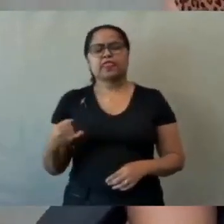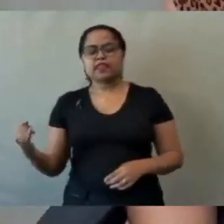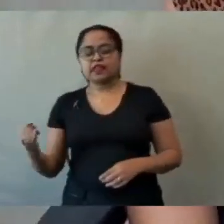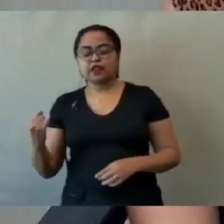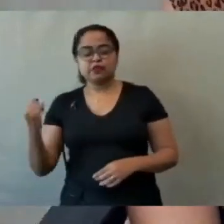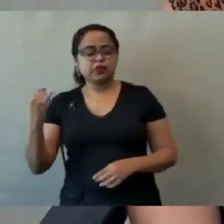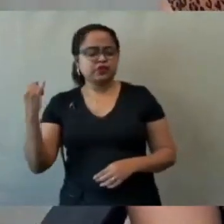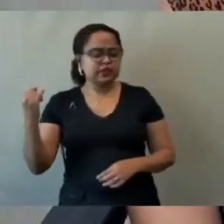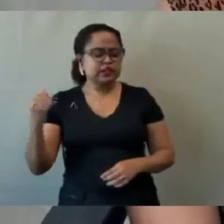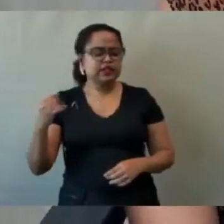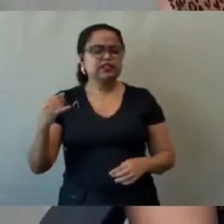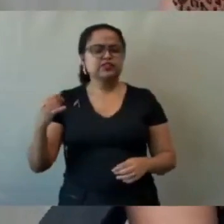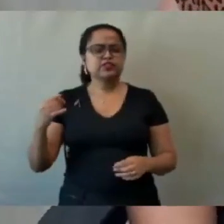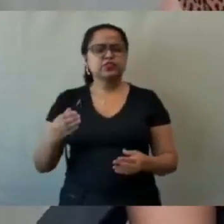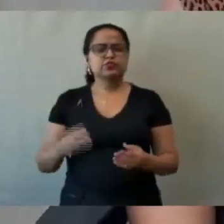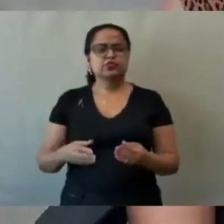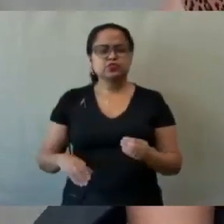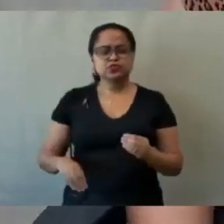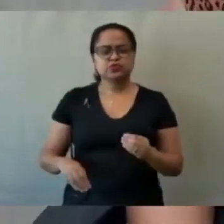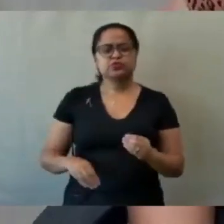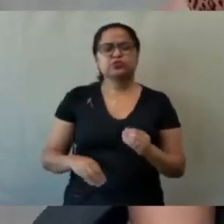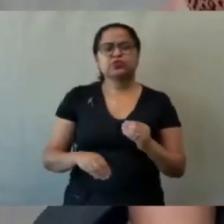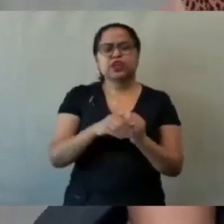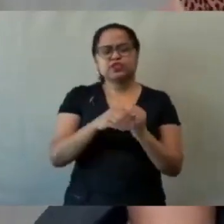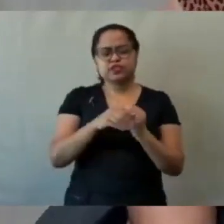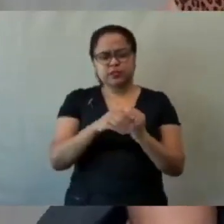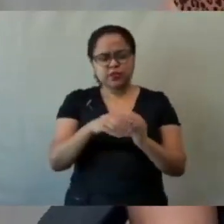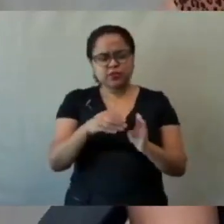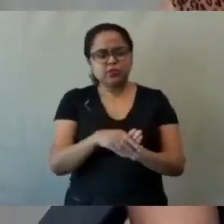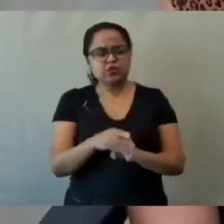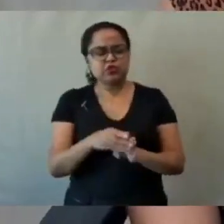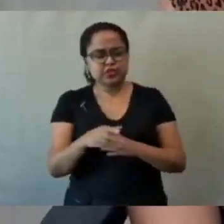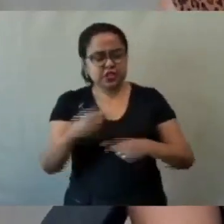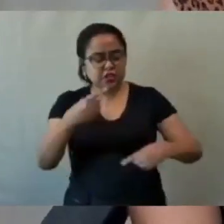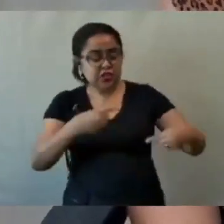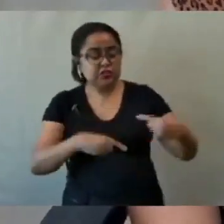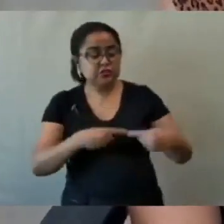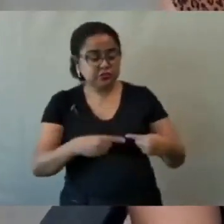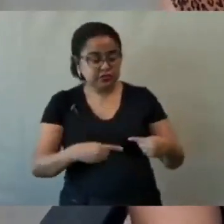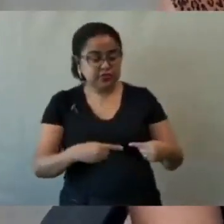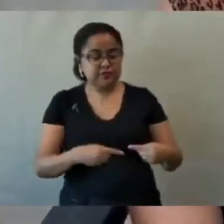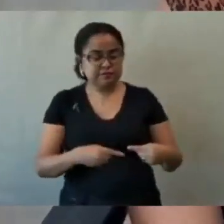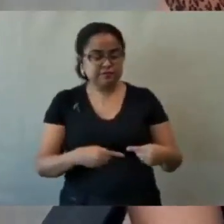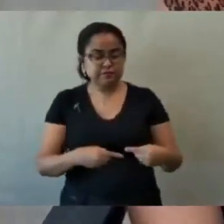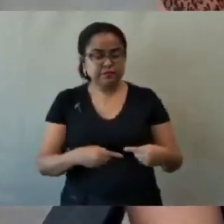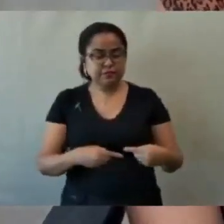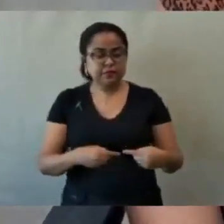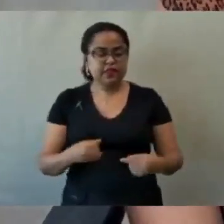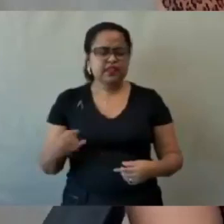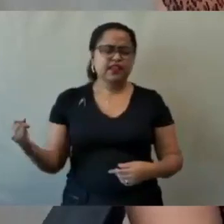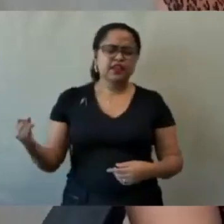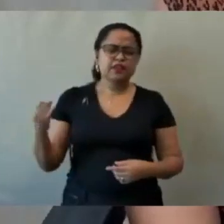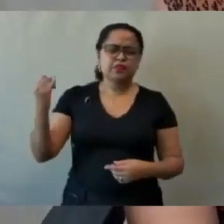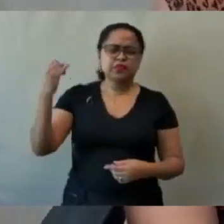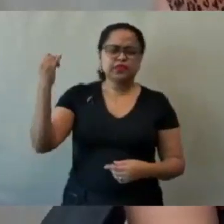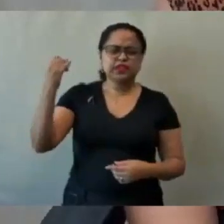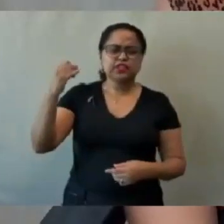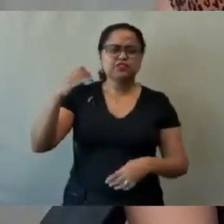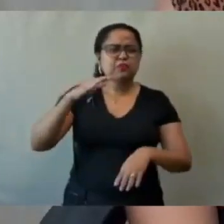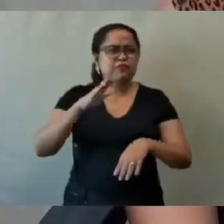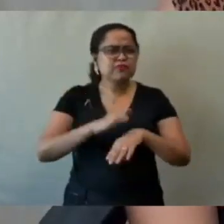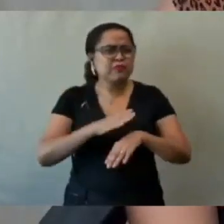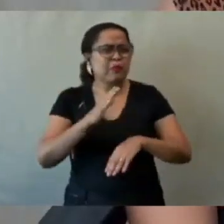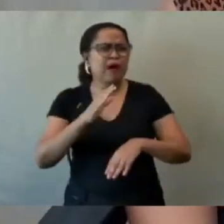engajamento do Conselho nas discussões. Já sei que é engajado, mas da importância de engajarmos mais ainda